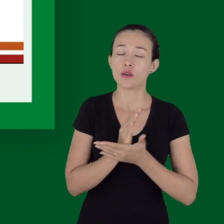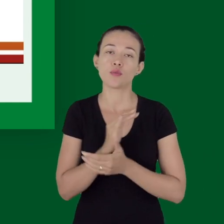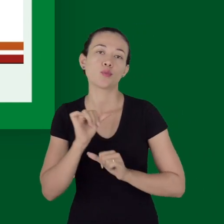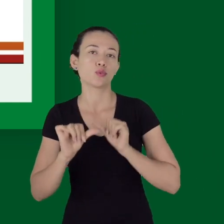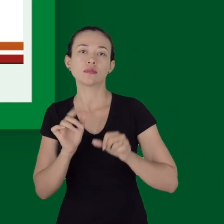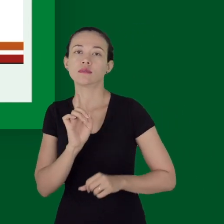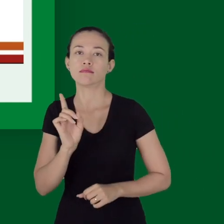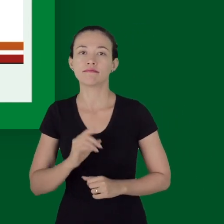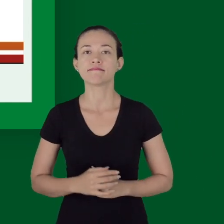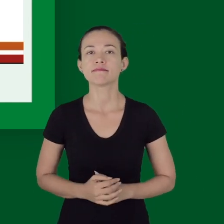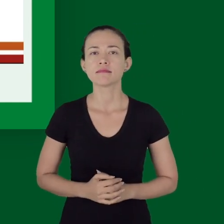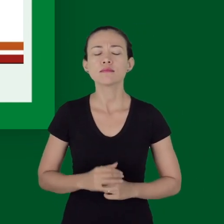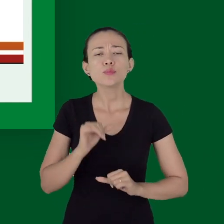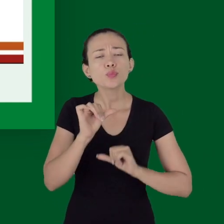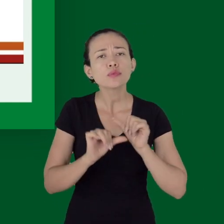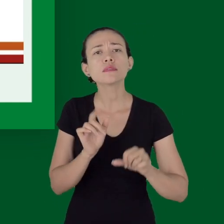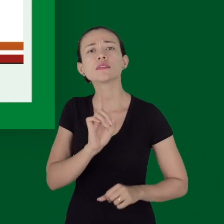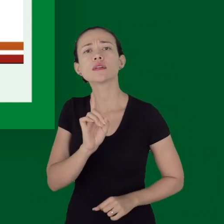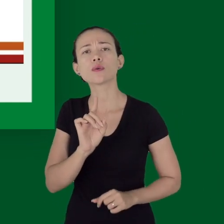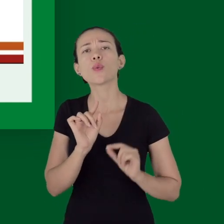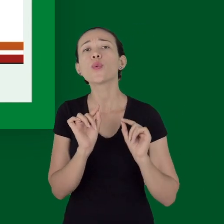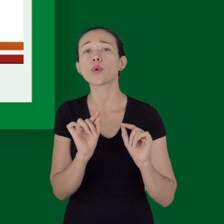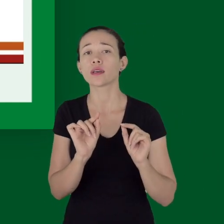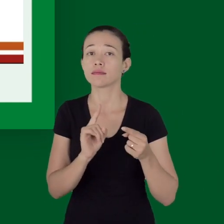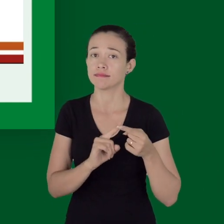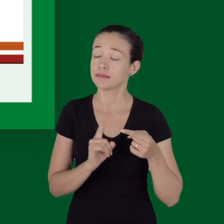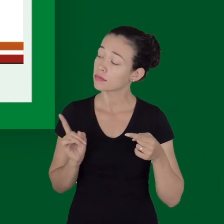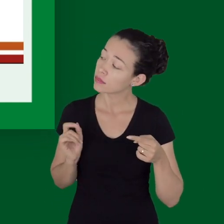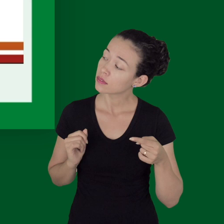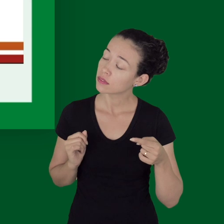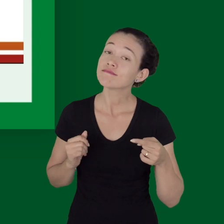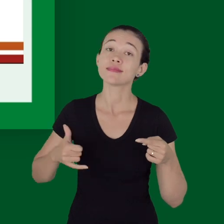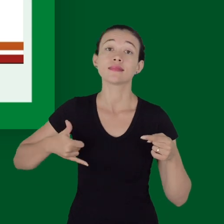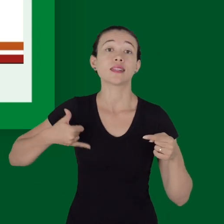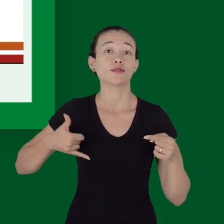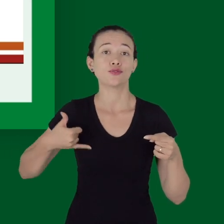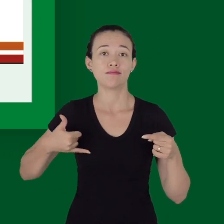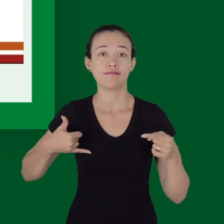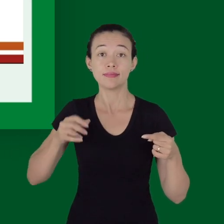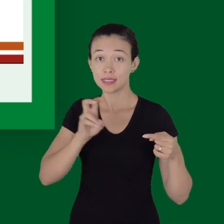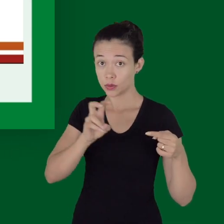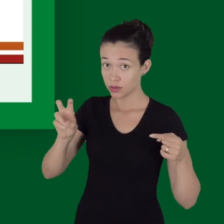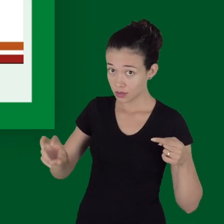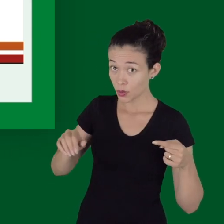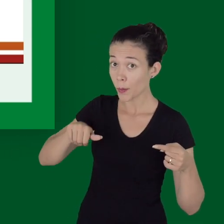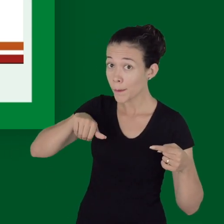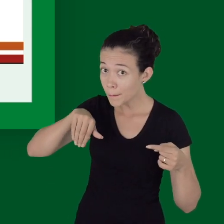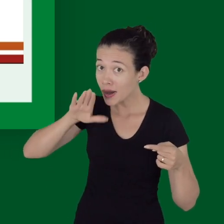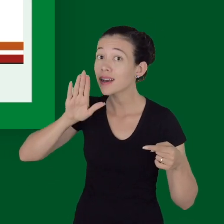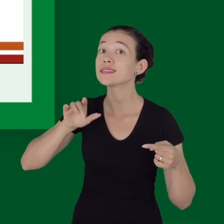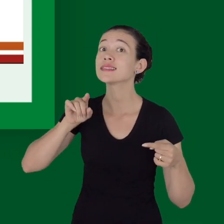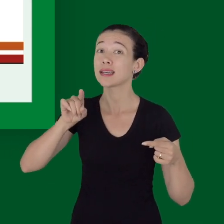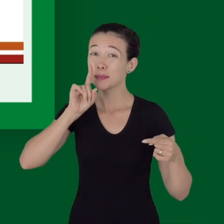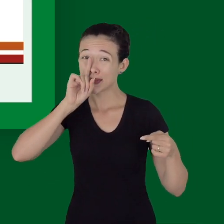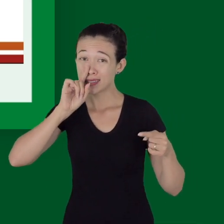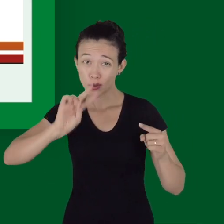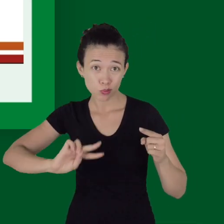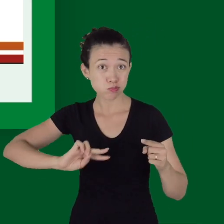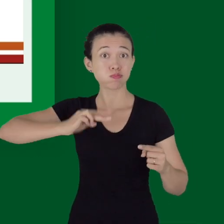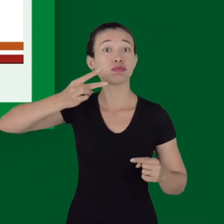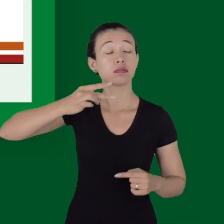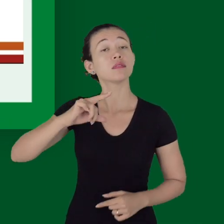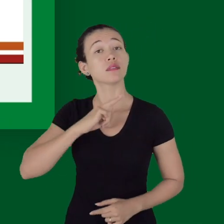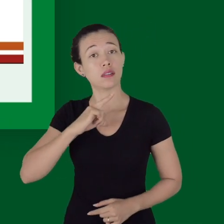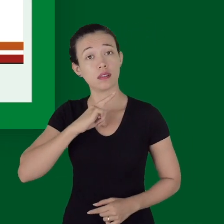os modificáveis. Os não modificáveis, idade. Então, depois dos 55 anos, a idade por si só